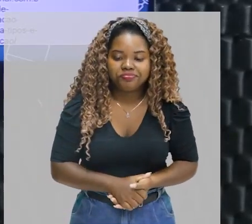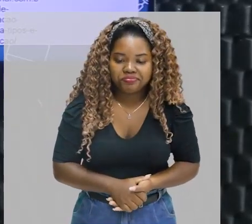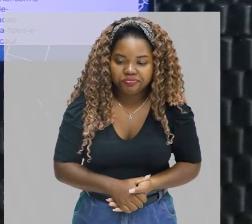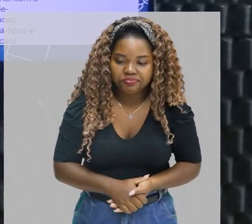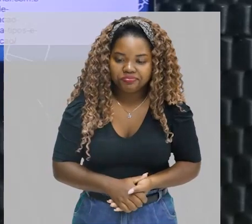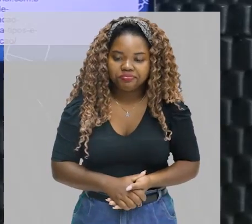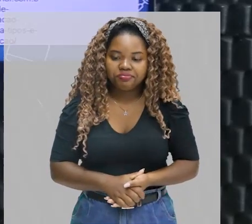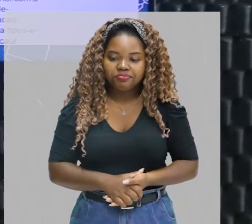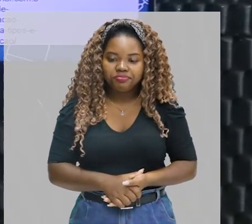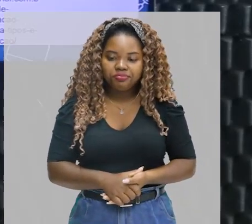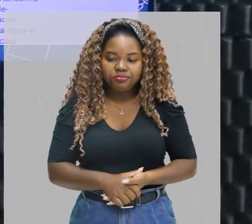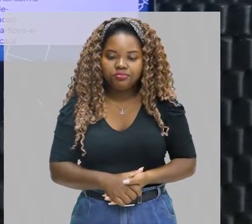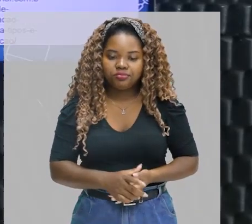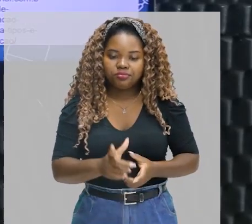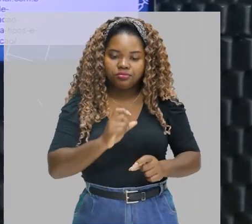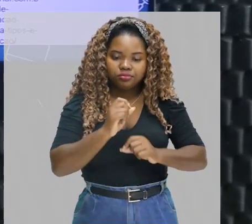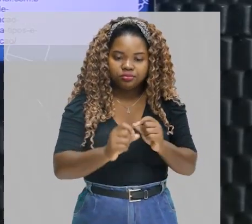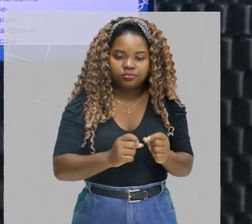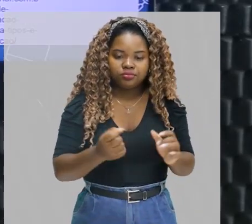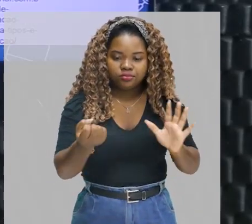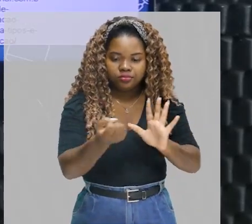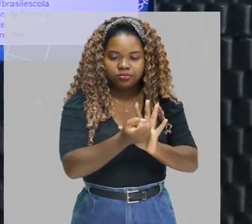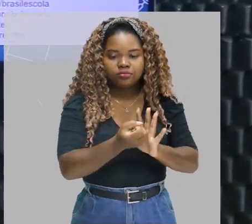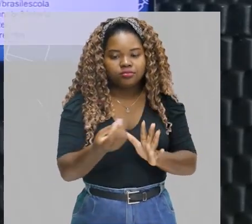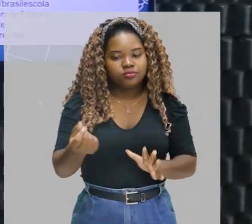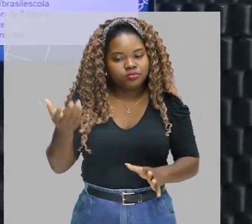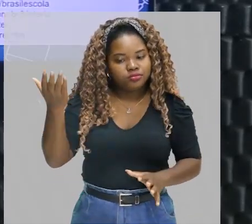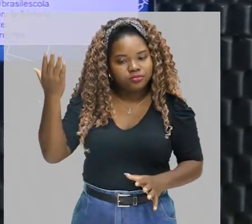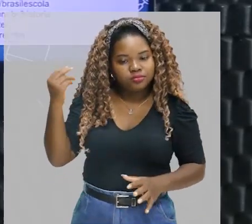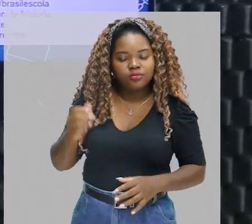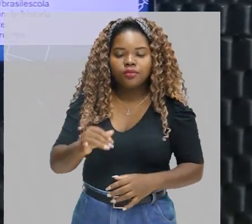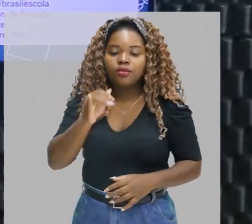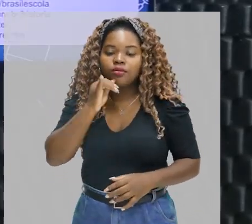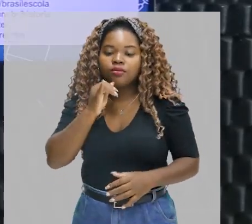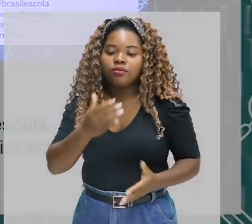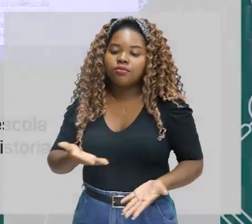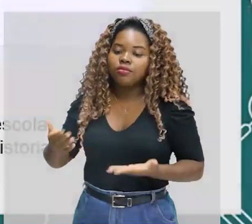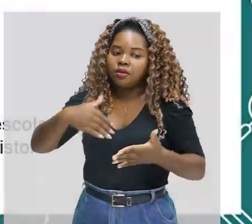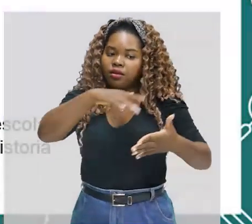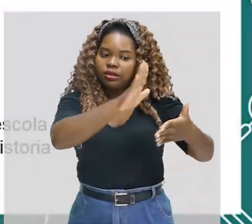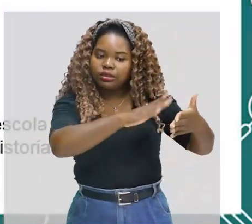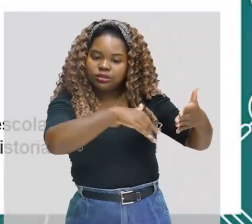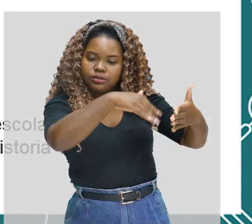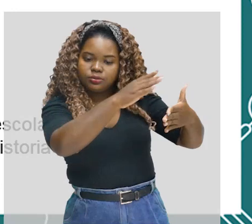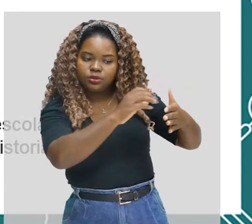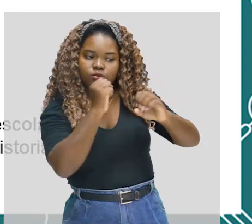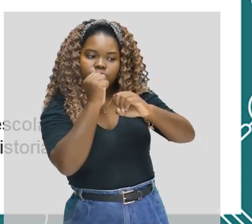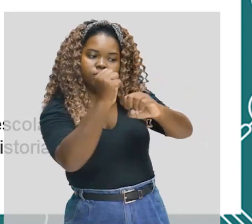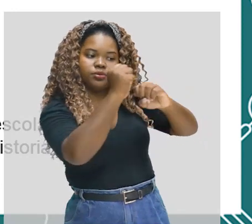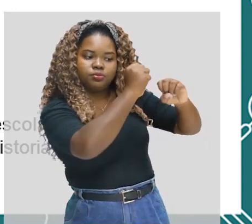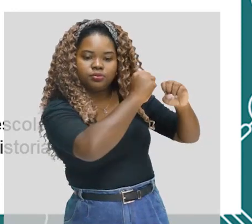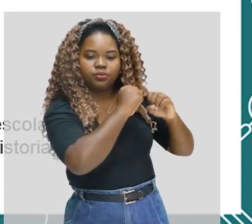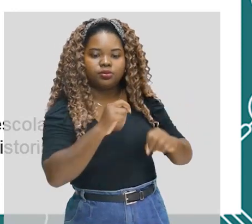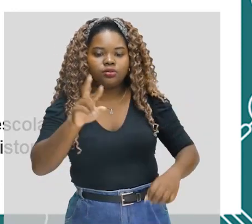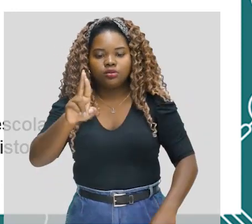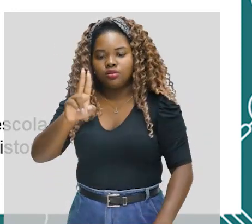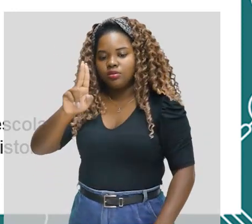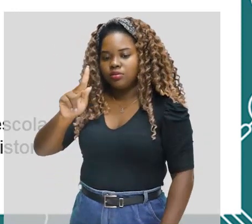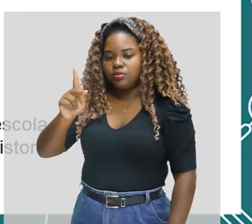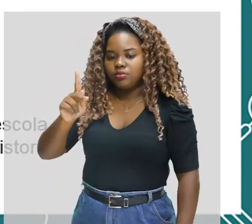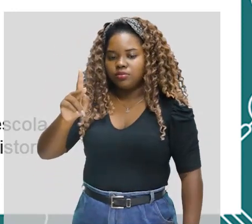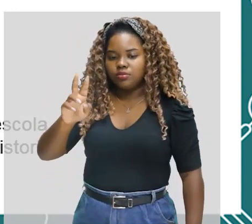Então, nós temos registros bem antigos, né? Como as pinturas rupestres, né? Essas pinturas rupestres eles falam aí